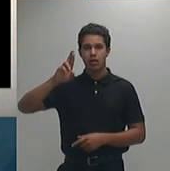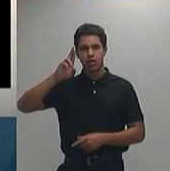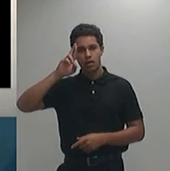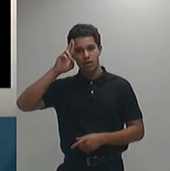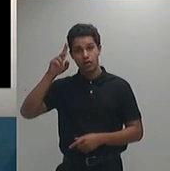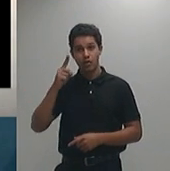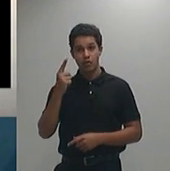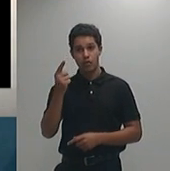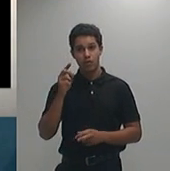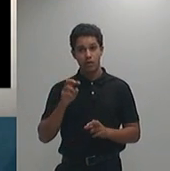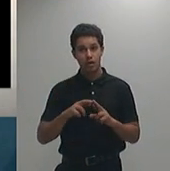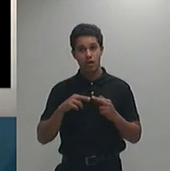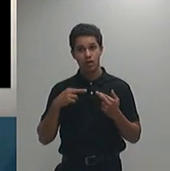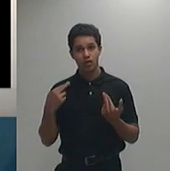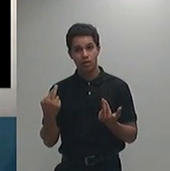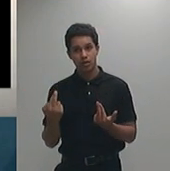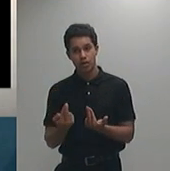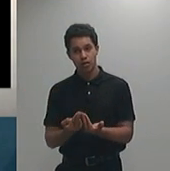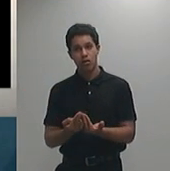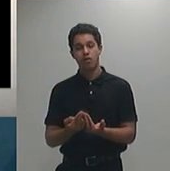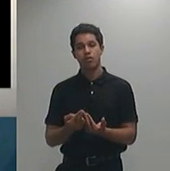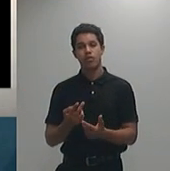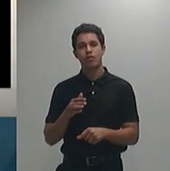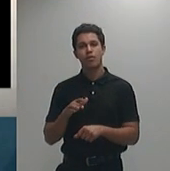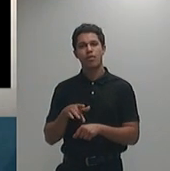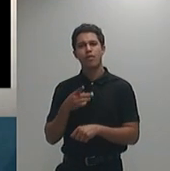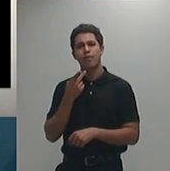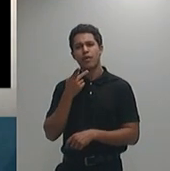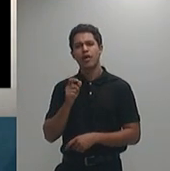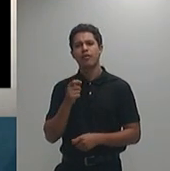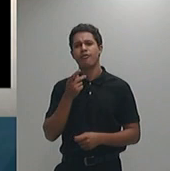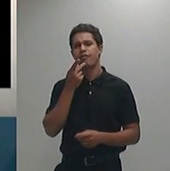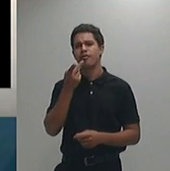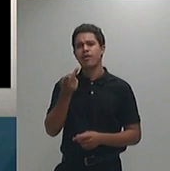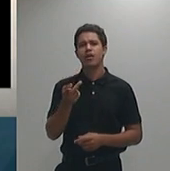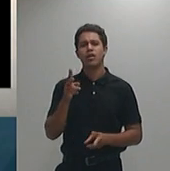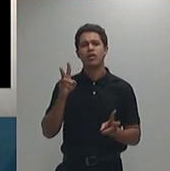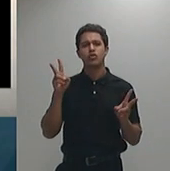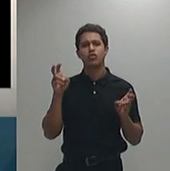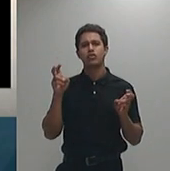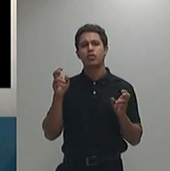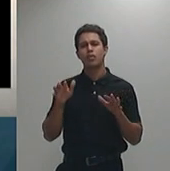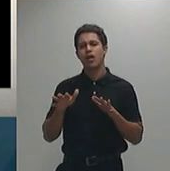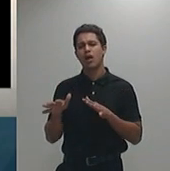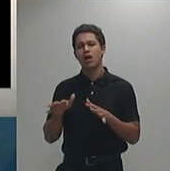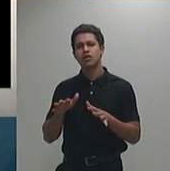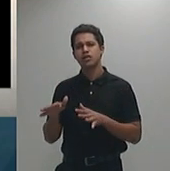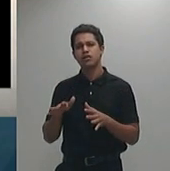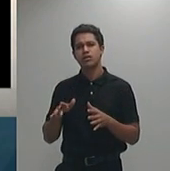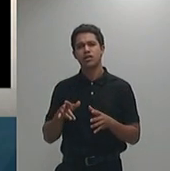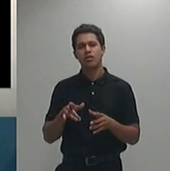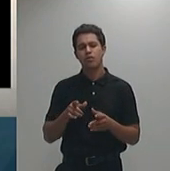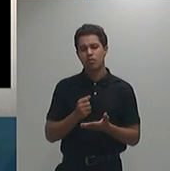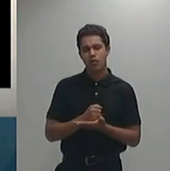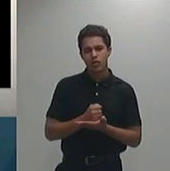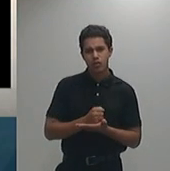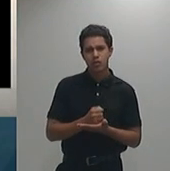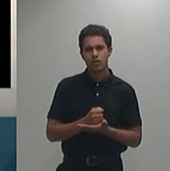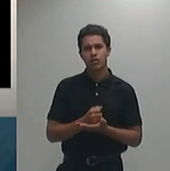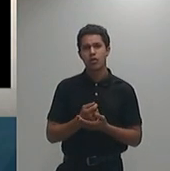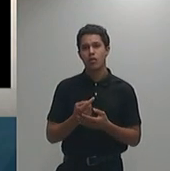assembleia para deliberar sobre a propositura de ação arbitragem no caso